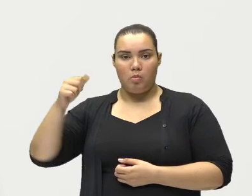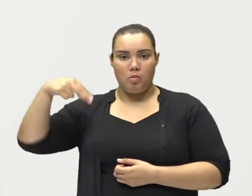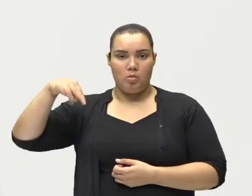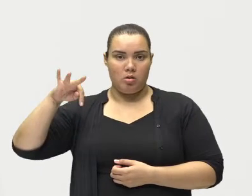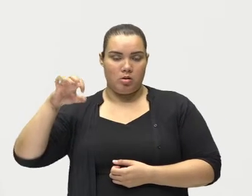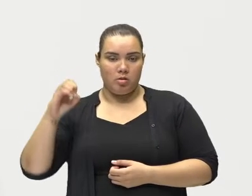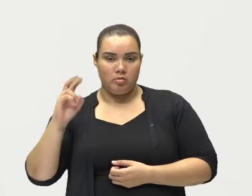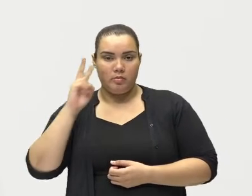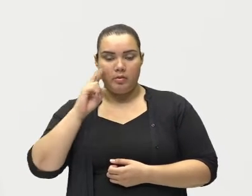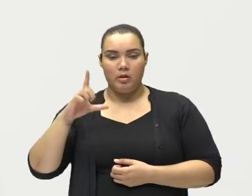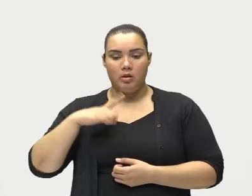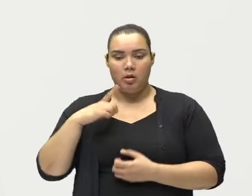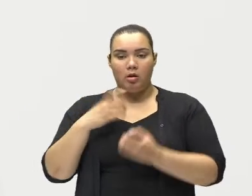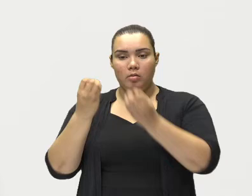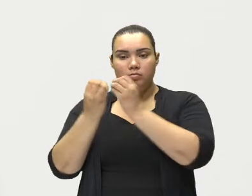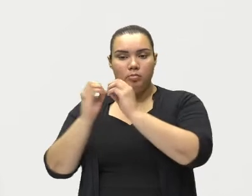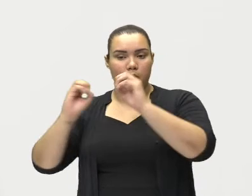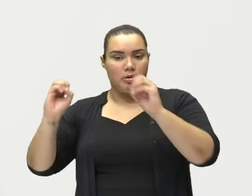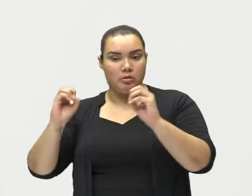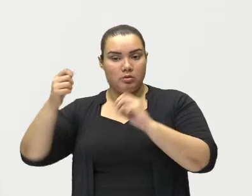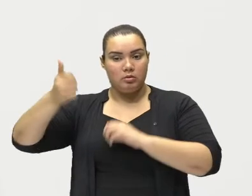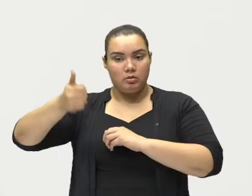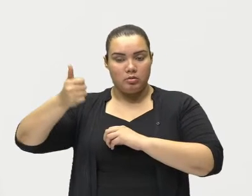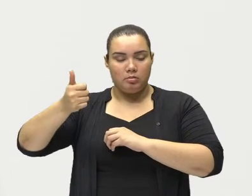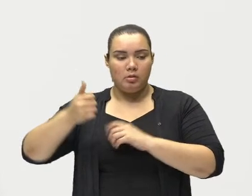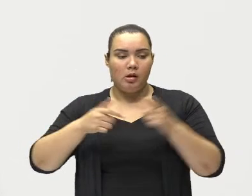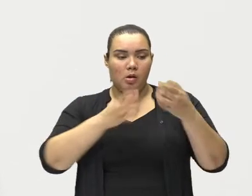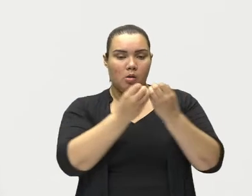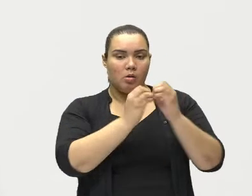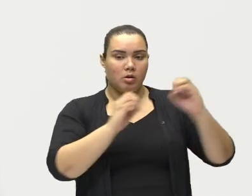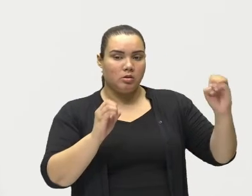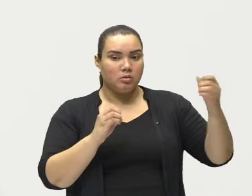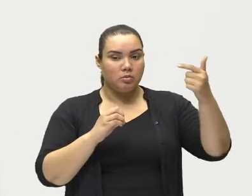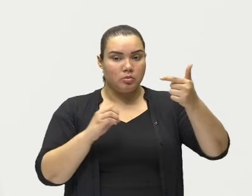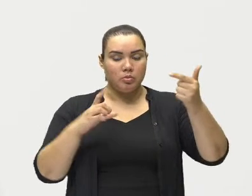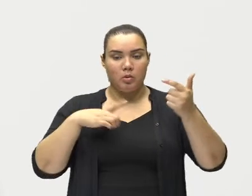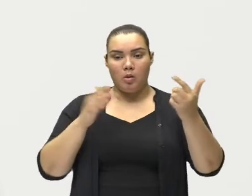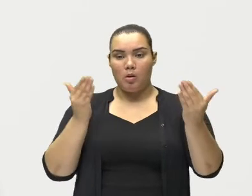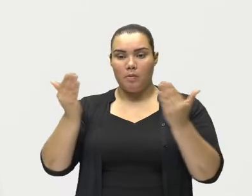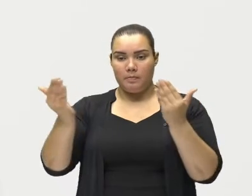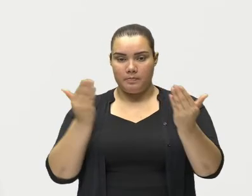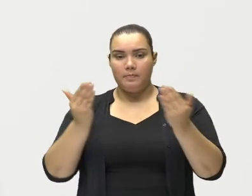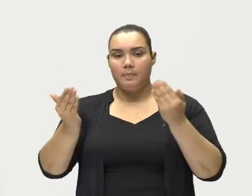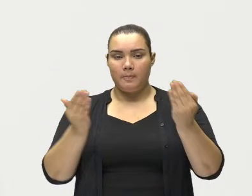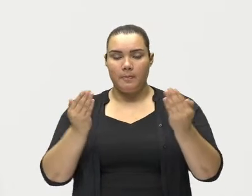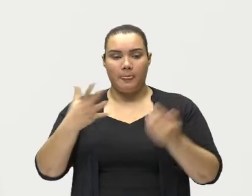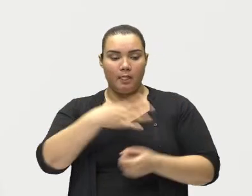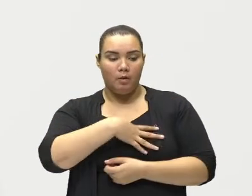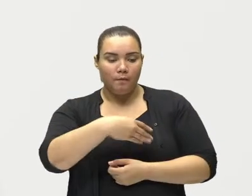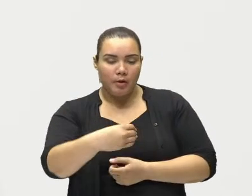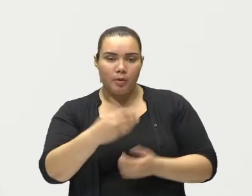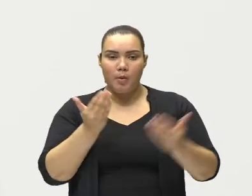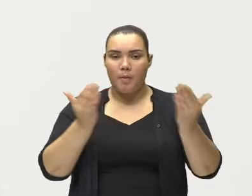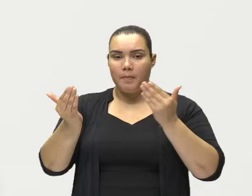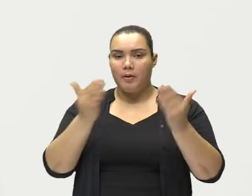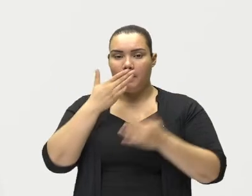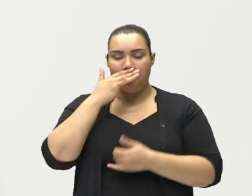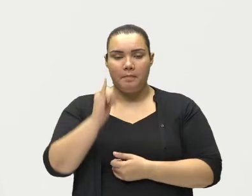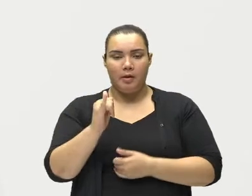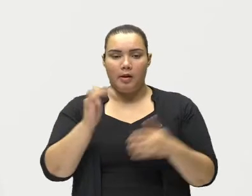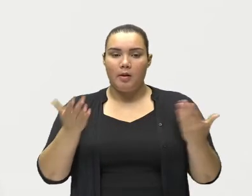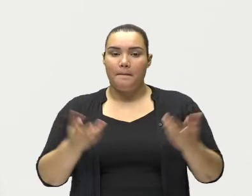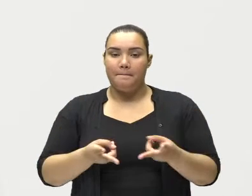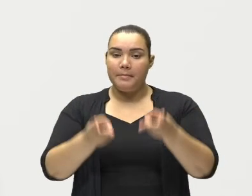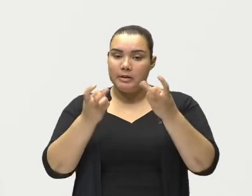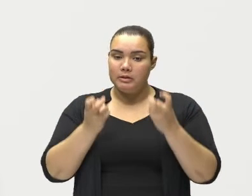aqui na primeira oração, indicando aí uma comparação com o pai, né? E notem que também que nesse